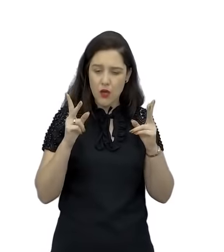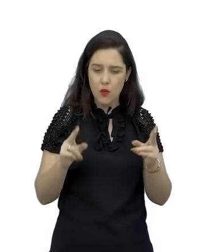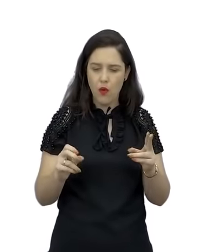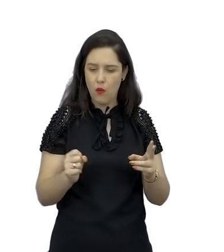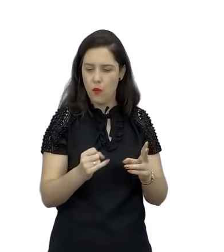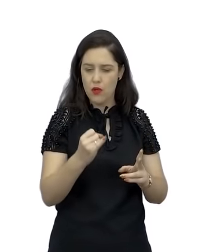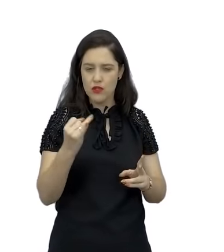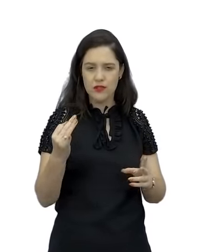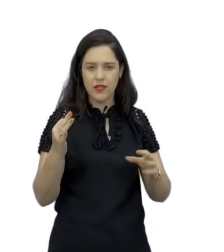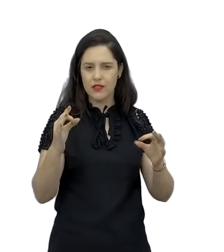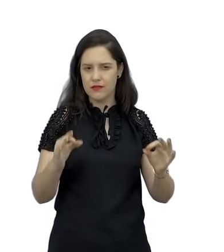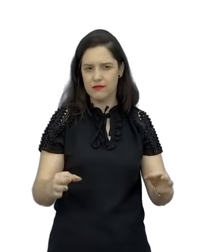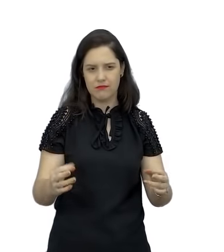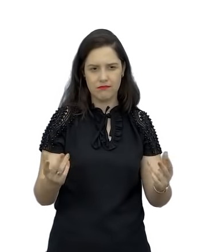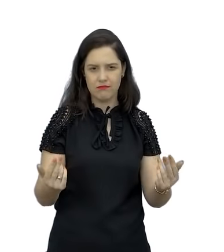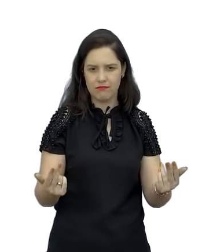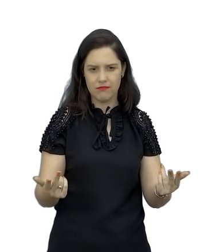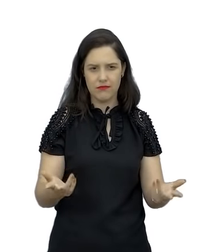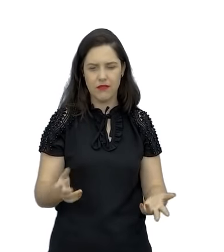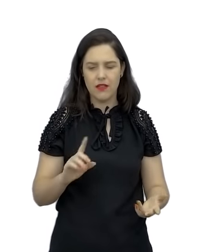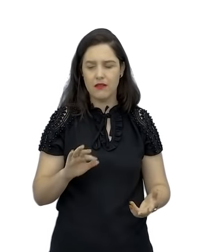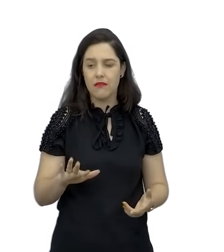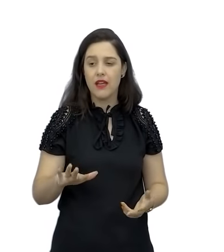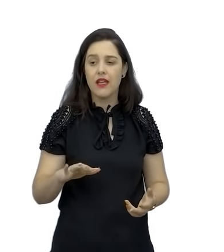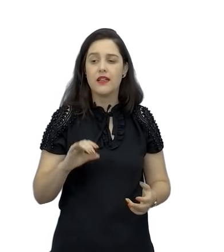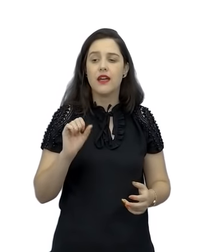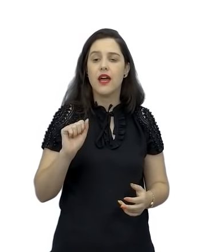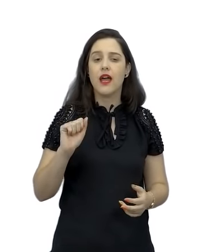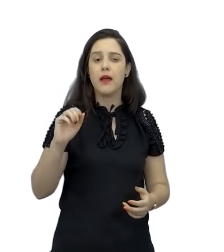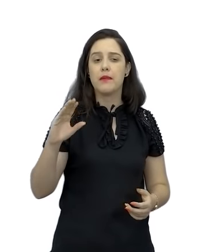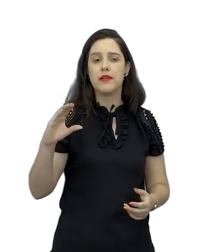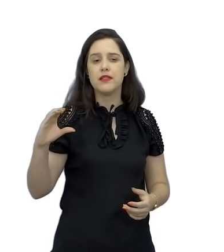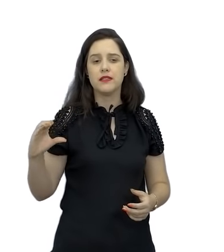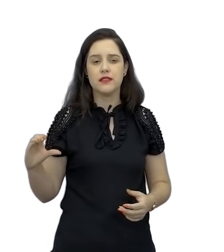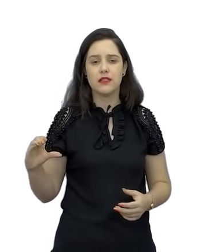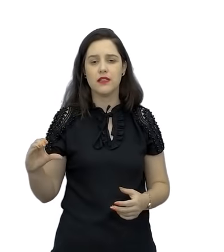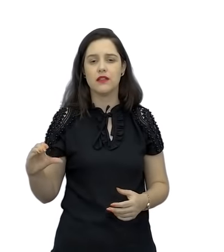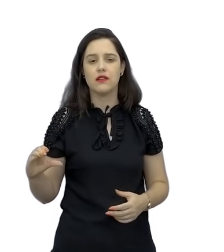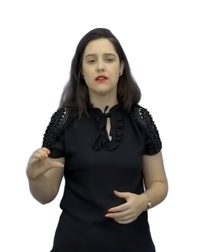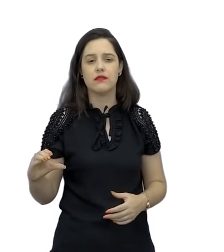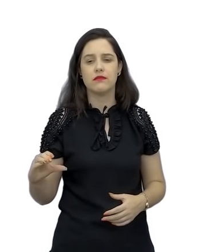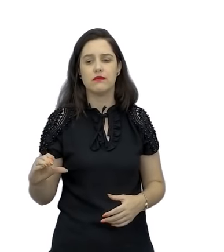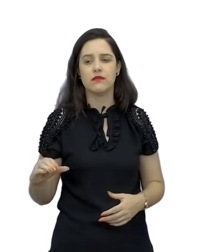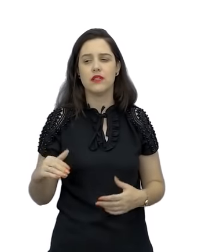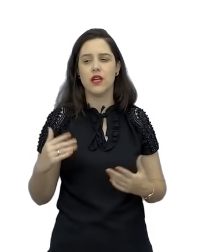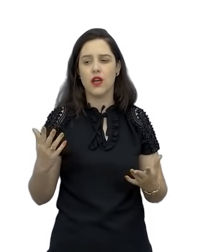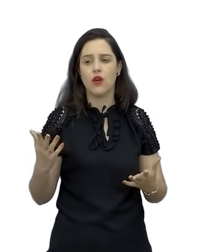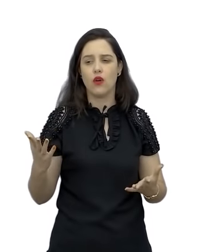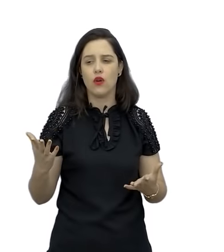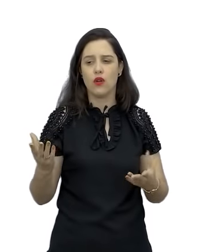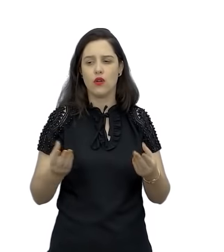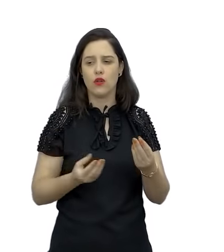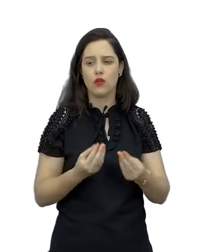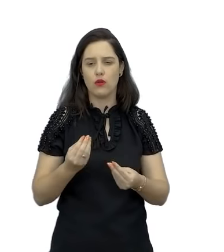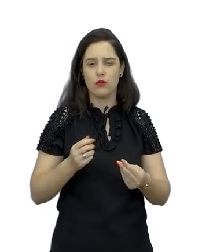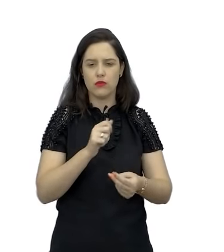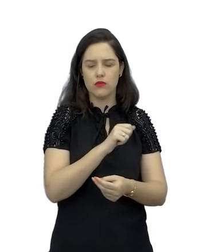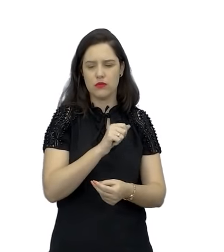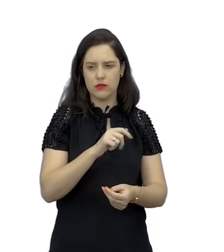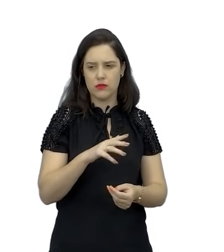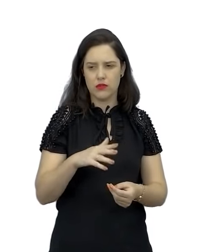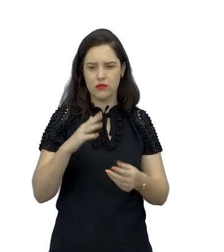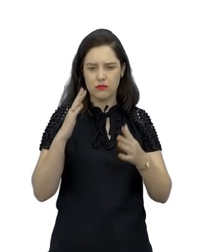convidados. E aí eu tenho o item A, o item B e o item C para resolver. Eu coloco os estudantes frente a esse